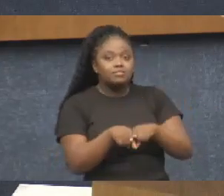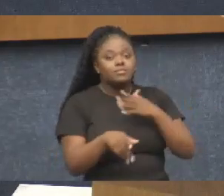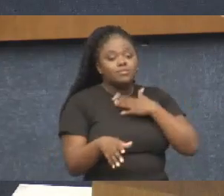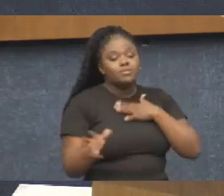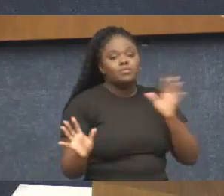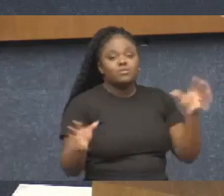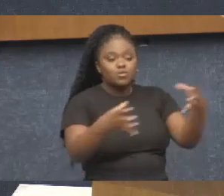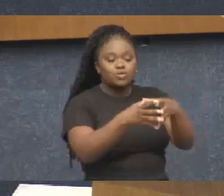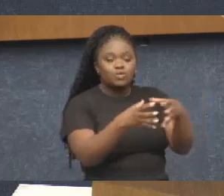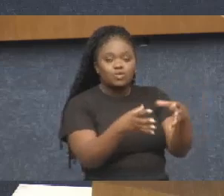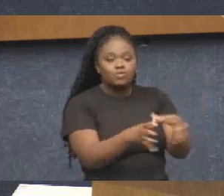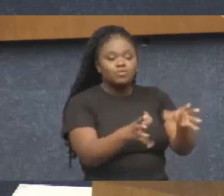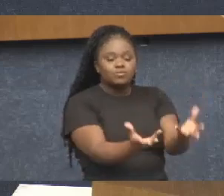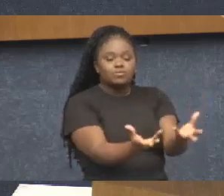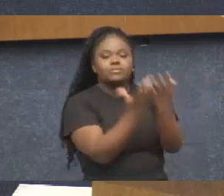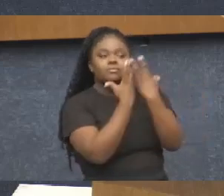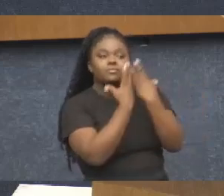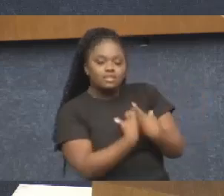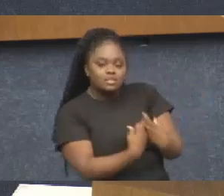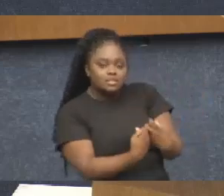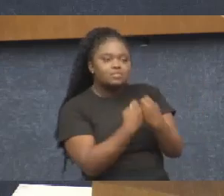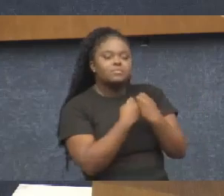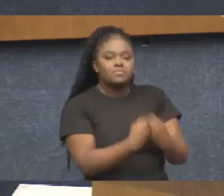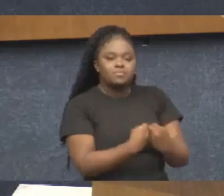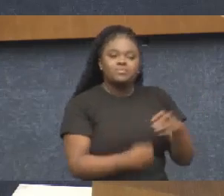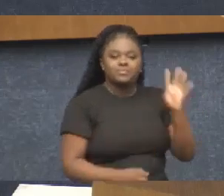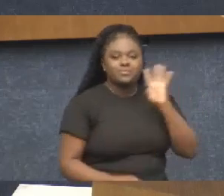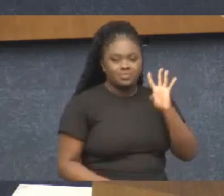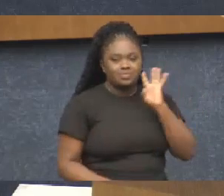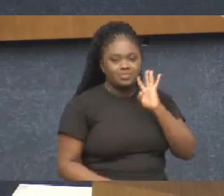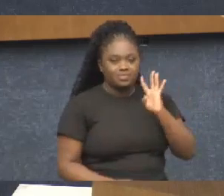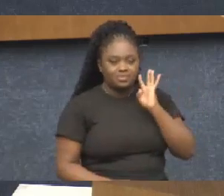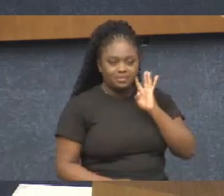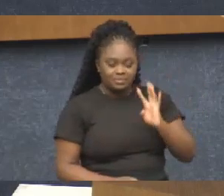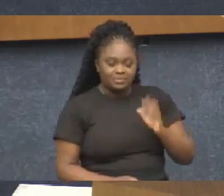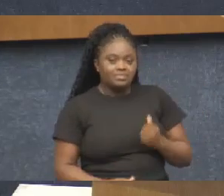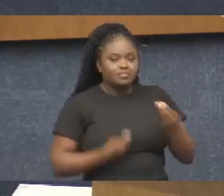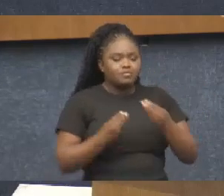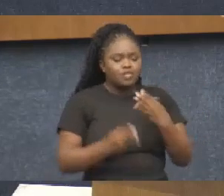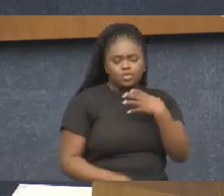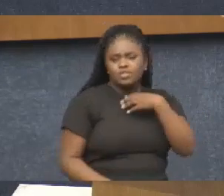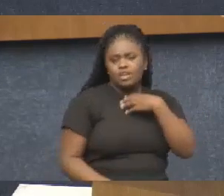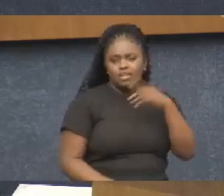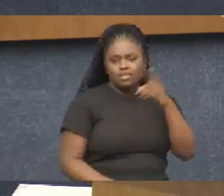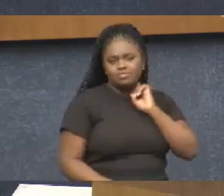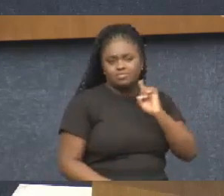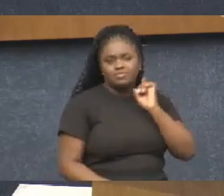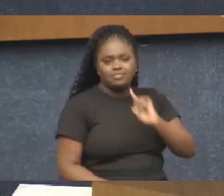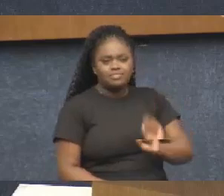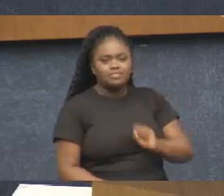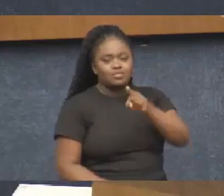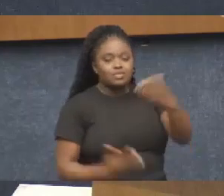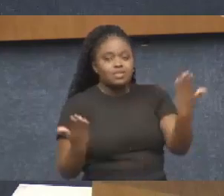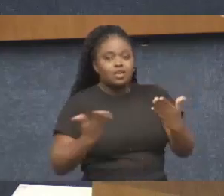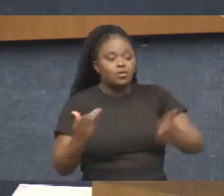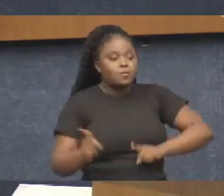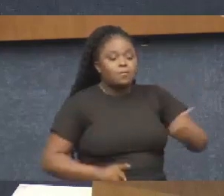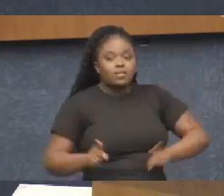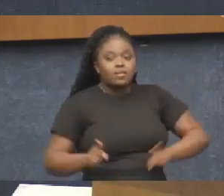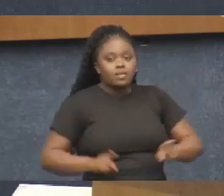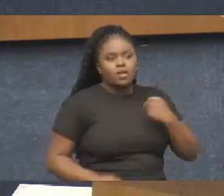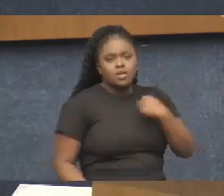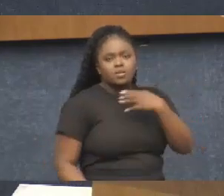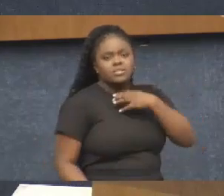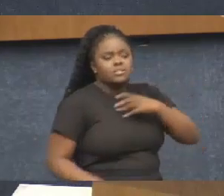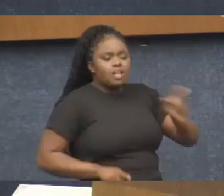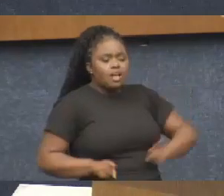que me abraçou de uma maneira tão mineira, tão legal, tão cordial, do jeito mineiro, né, de tornar você primo, né? Eu me sinto